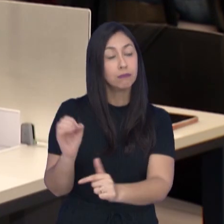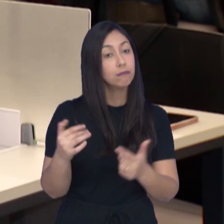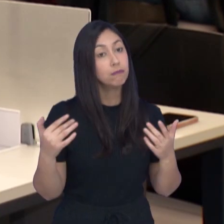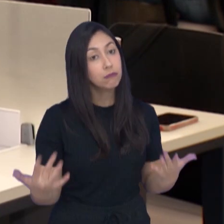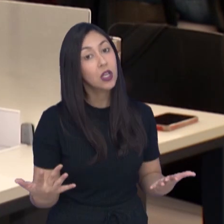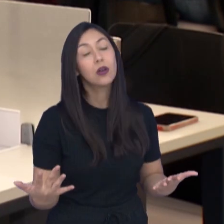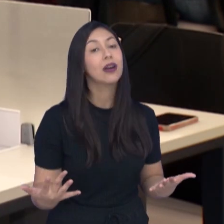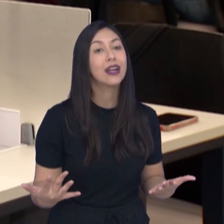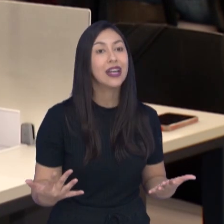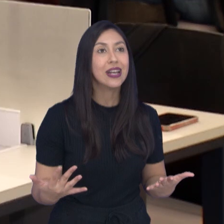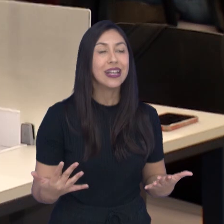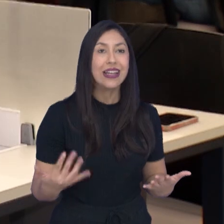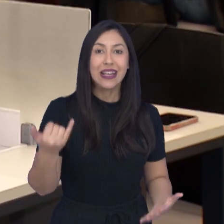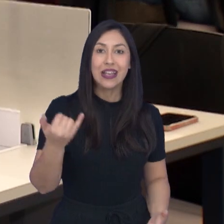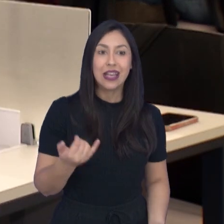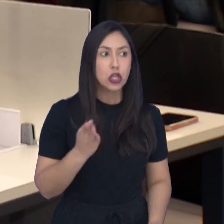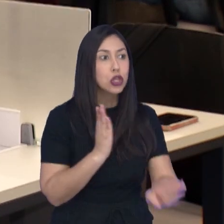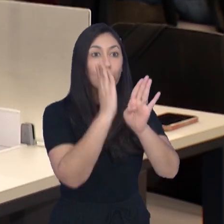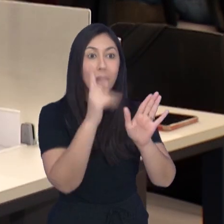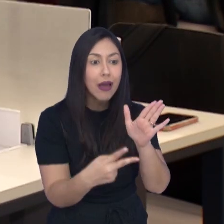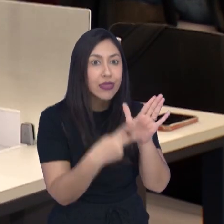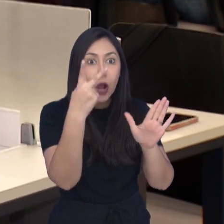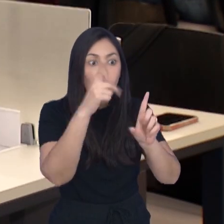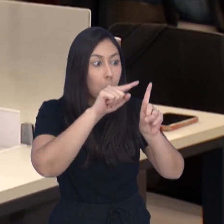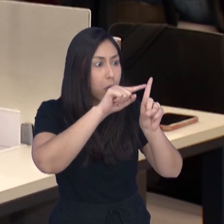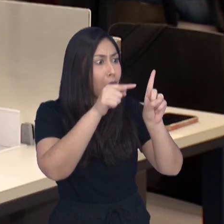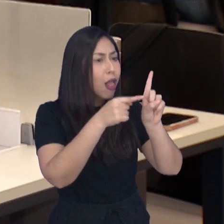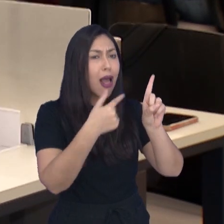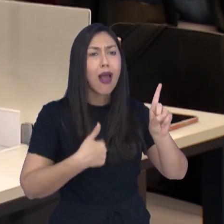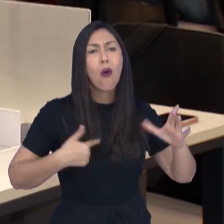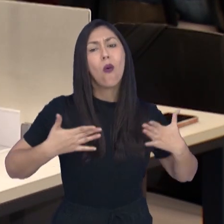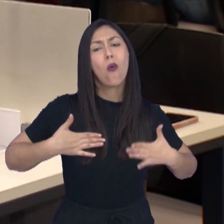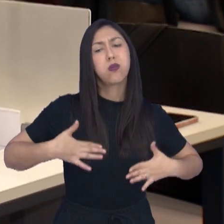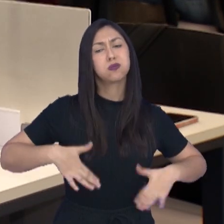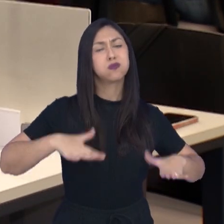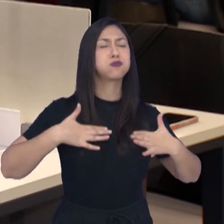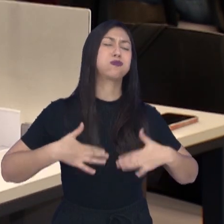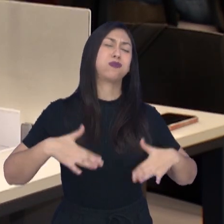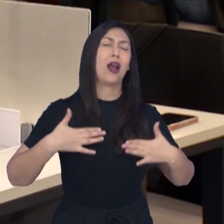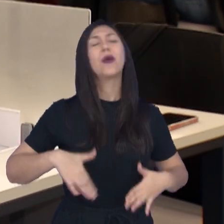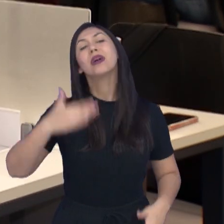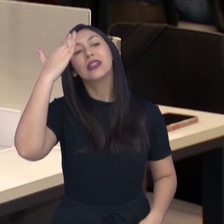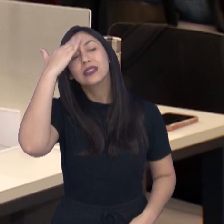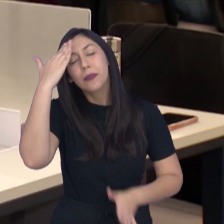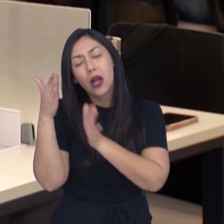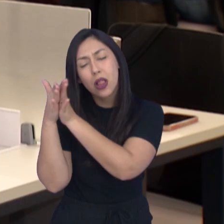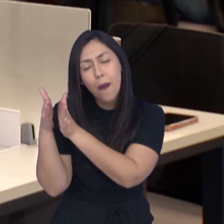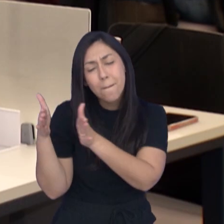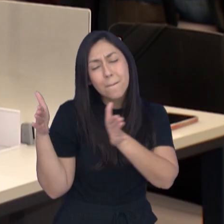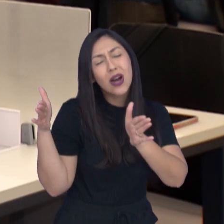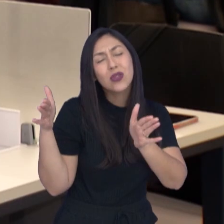quando eu tive a notícia da minha segunda gestação, eu fiquei muito tranquila. Eu sabia que eu teria um período legal de